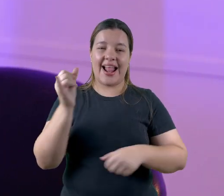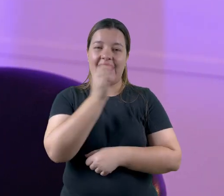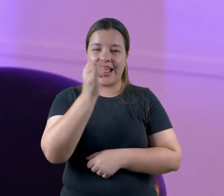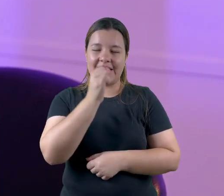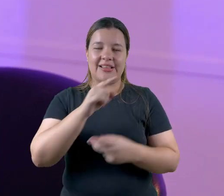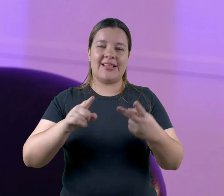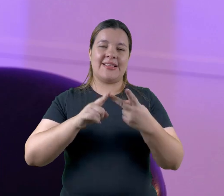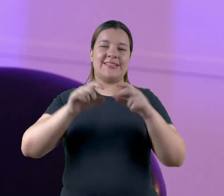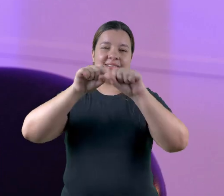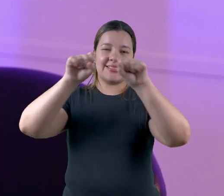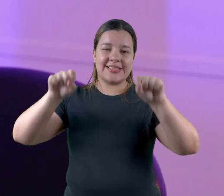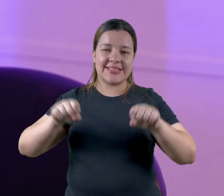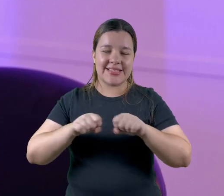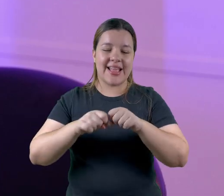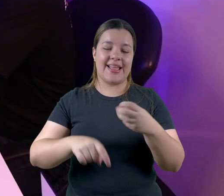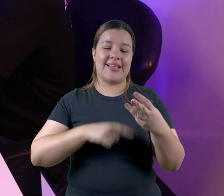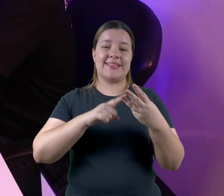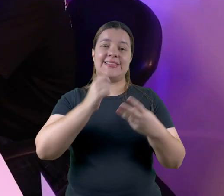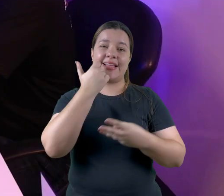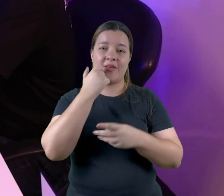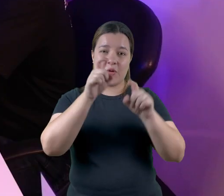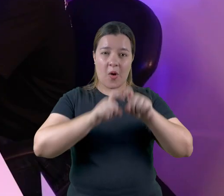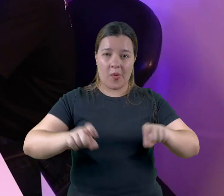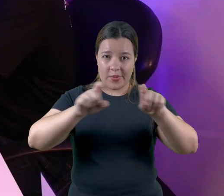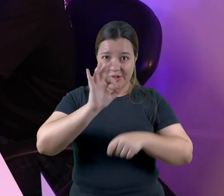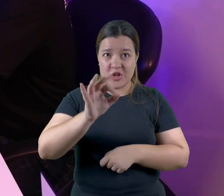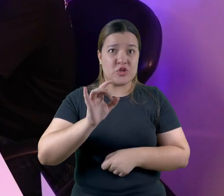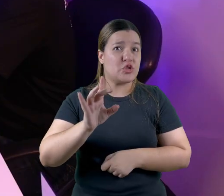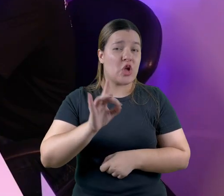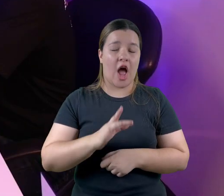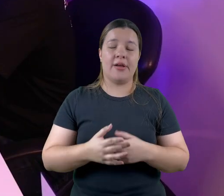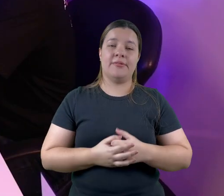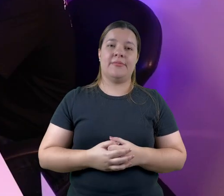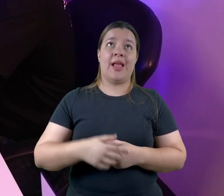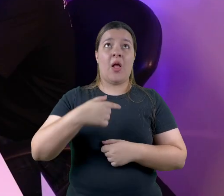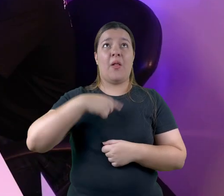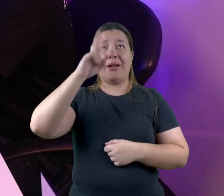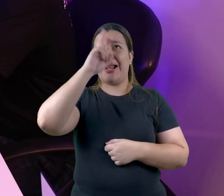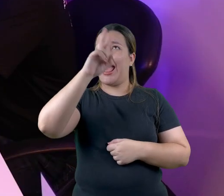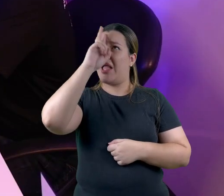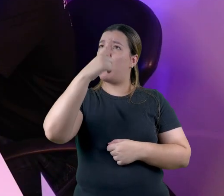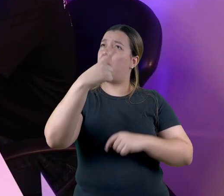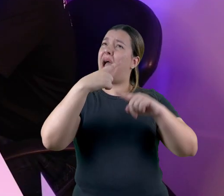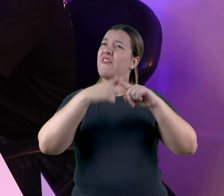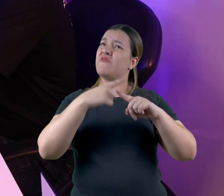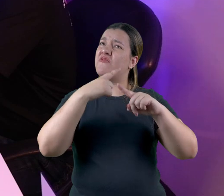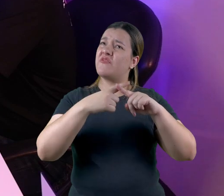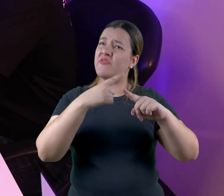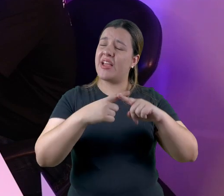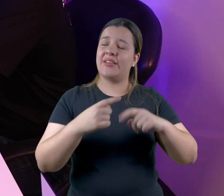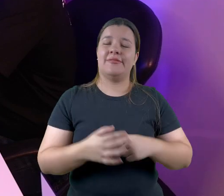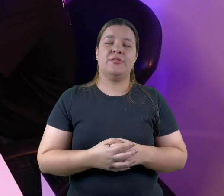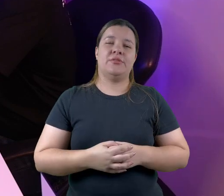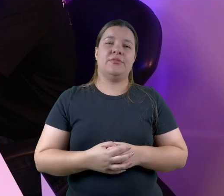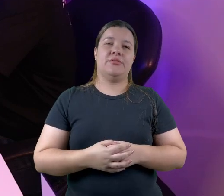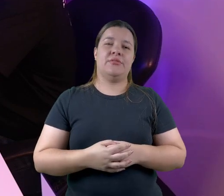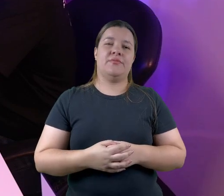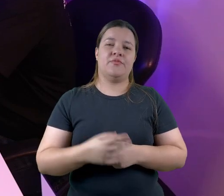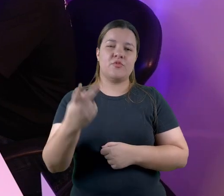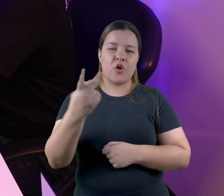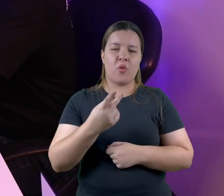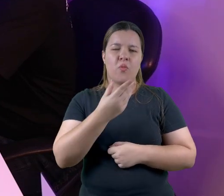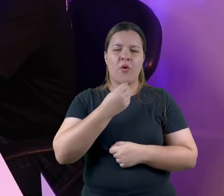elétrico analista de sistema cientista da computação é só isso né is é e e eu me lembro uma vez o Aline que a